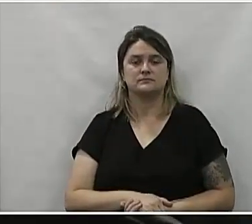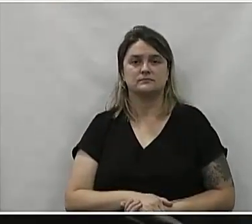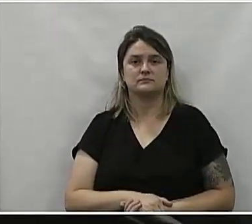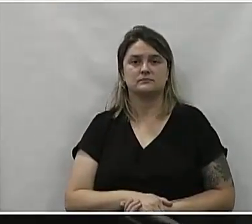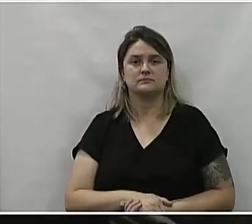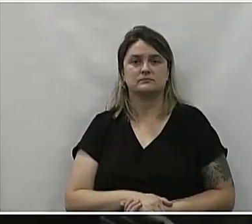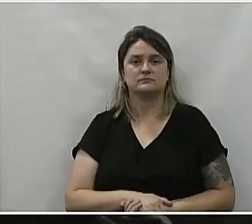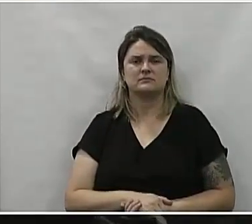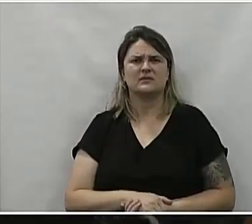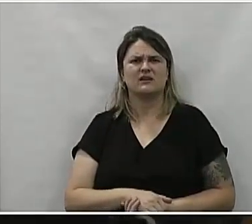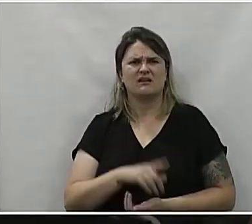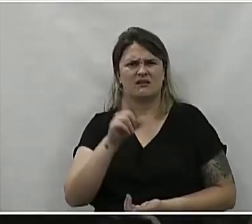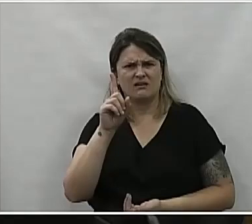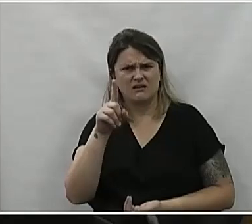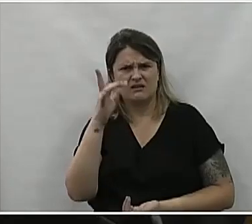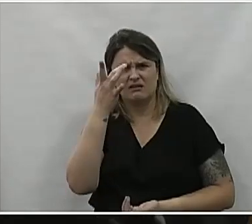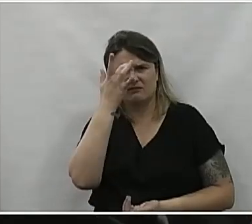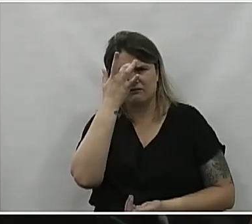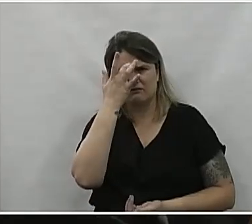É muito fácil